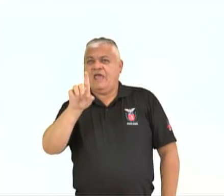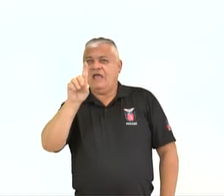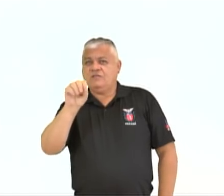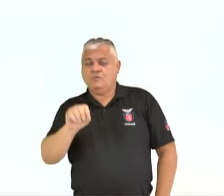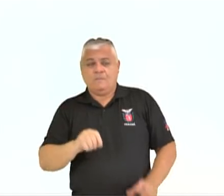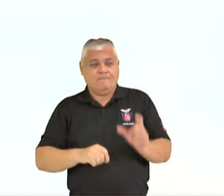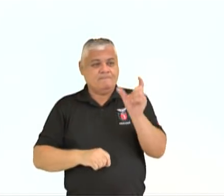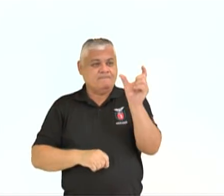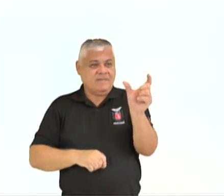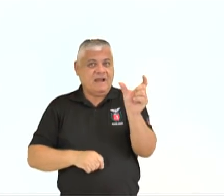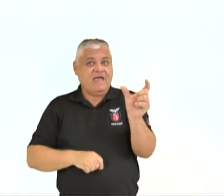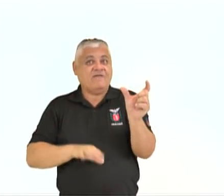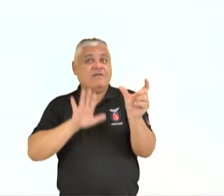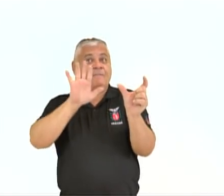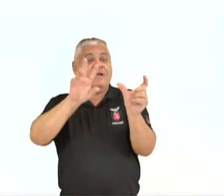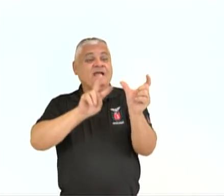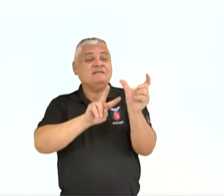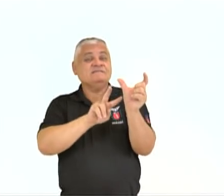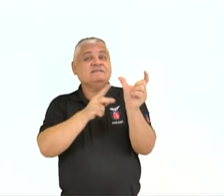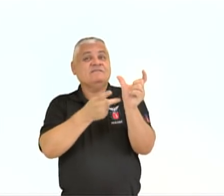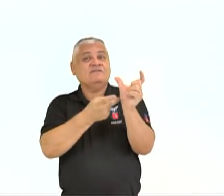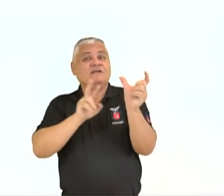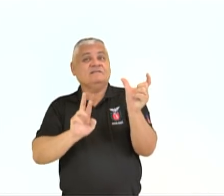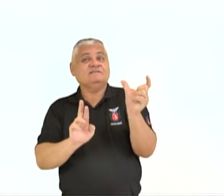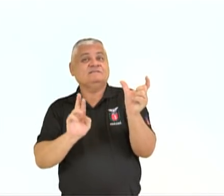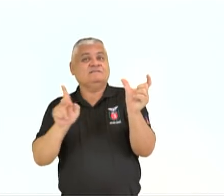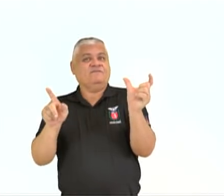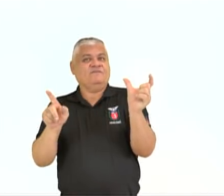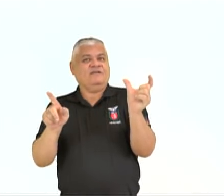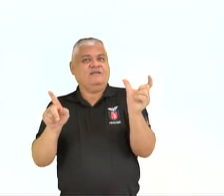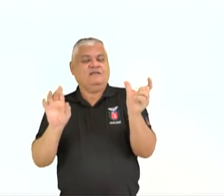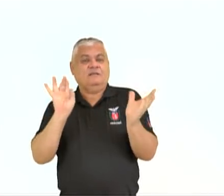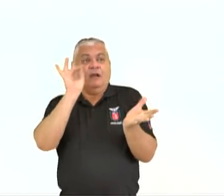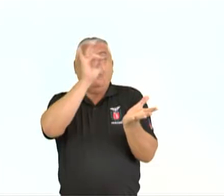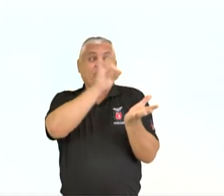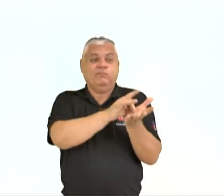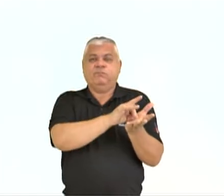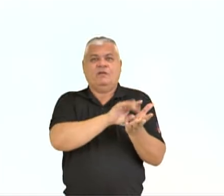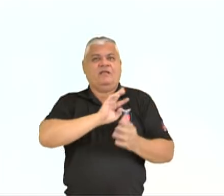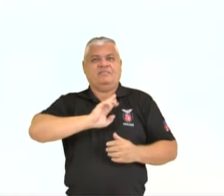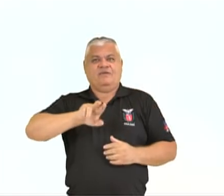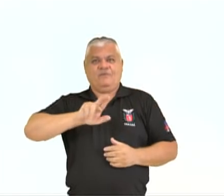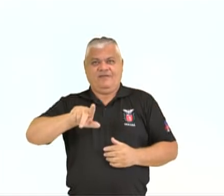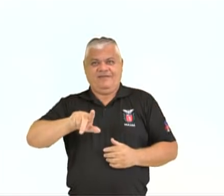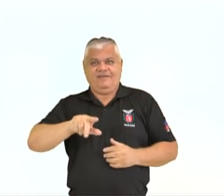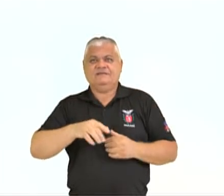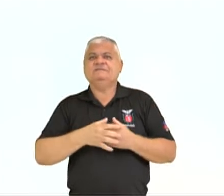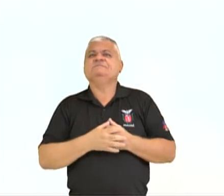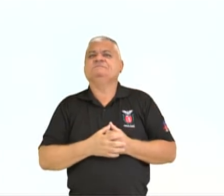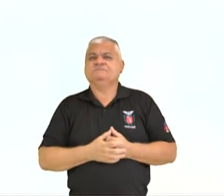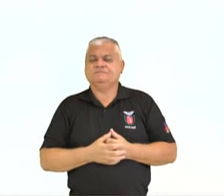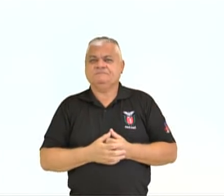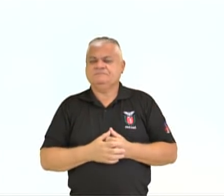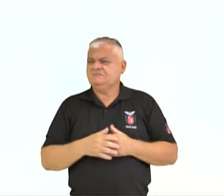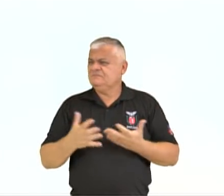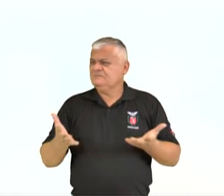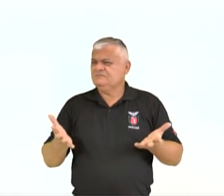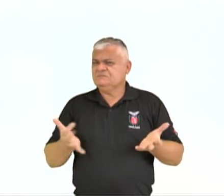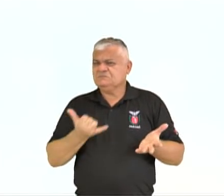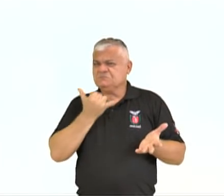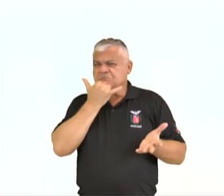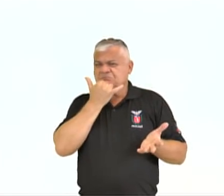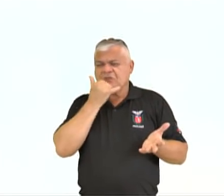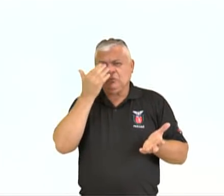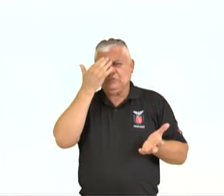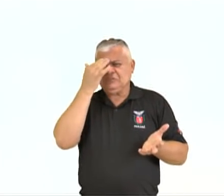diferente mais amplo do que o sentido próprio literal ai Professora desculpa mas